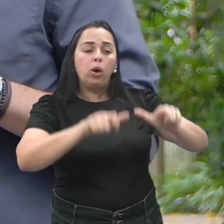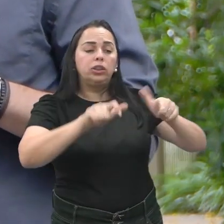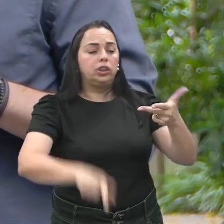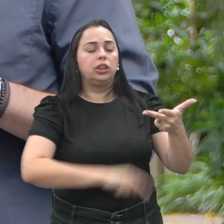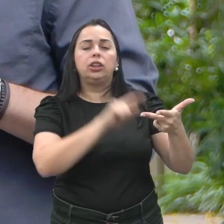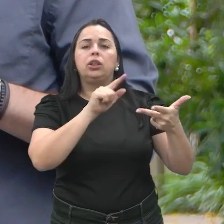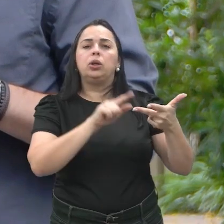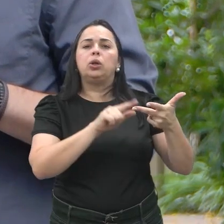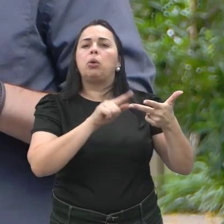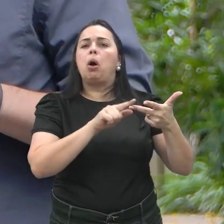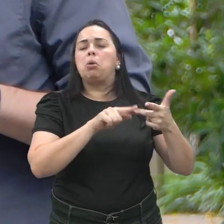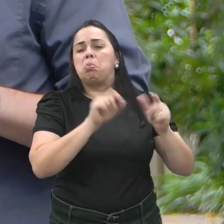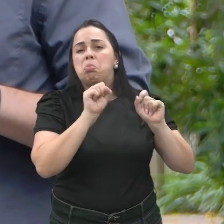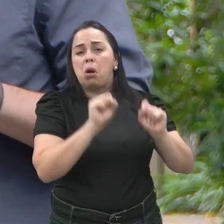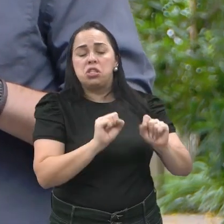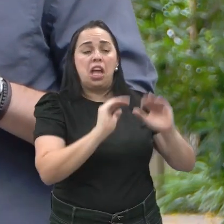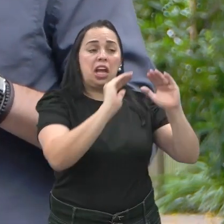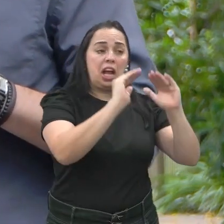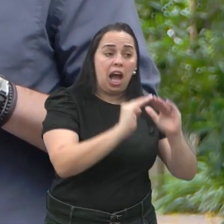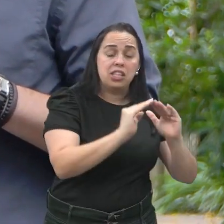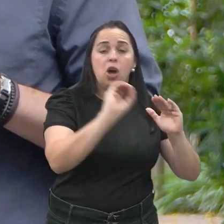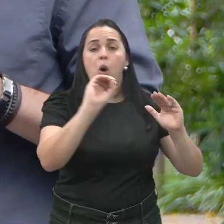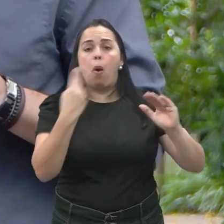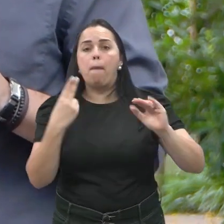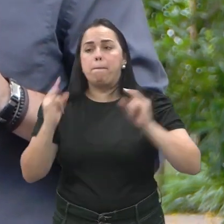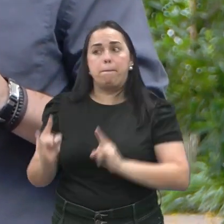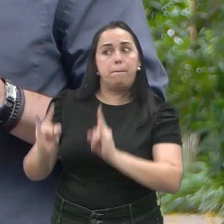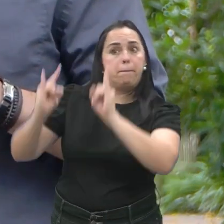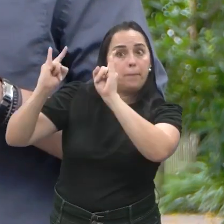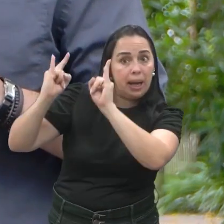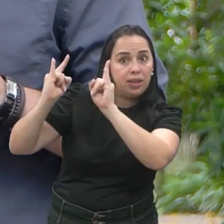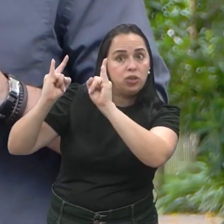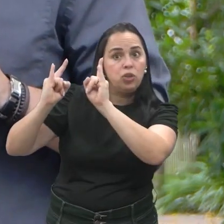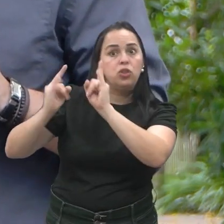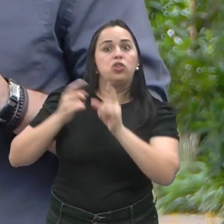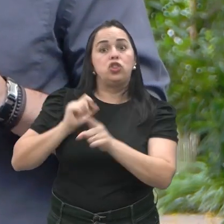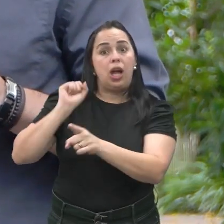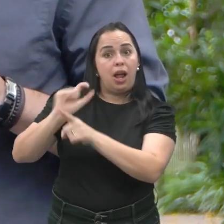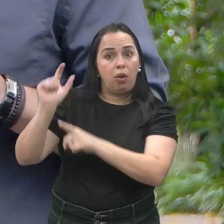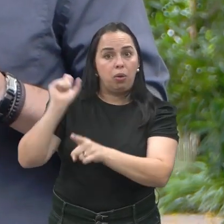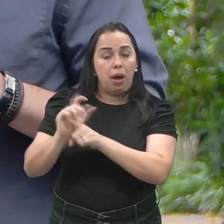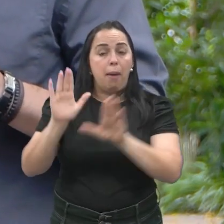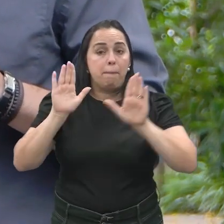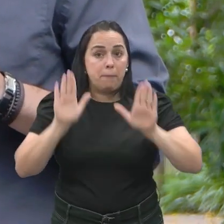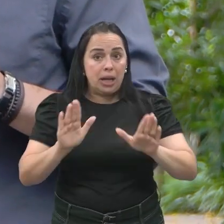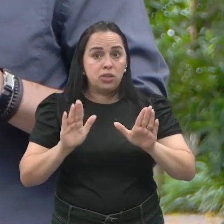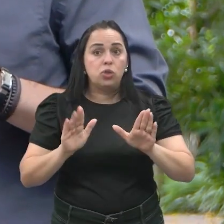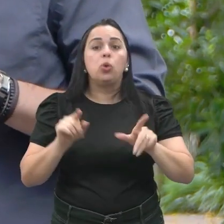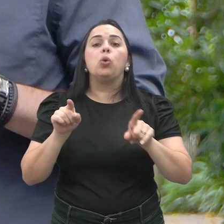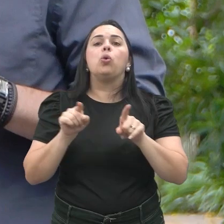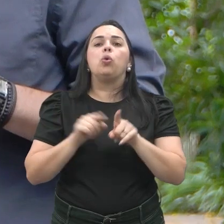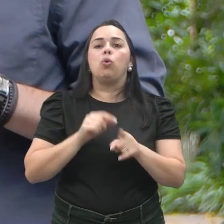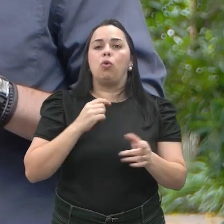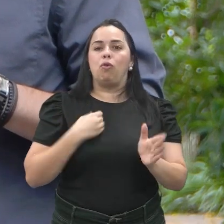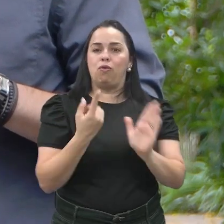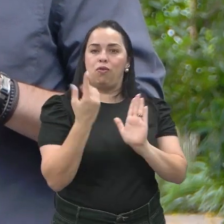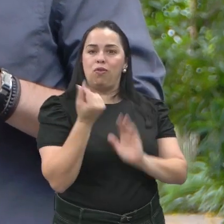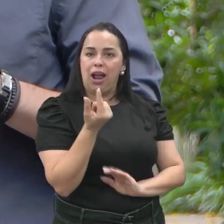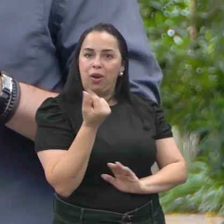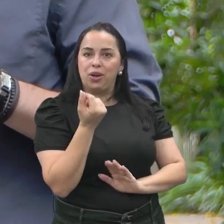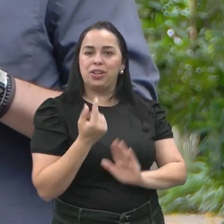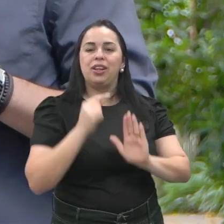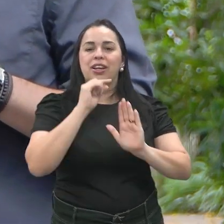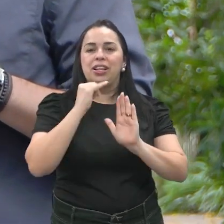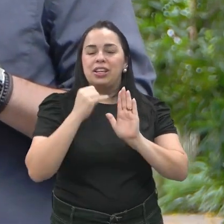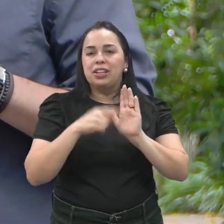no tipo de uso, que pode ser comercial ou residencial, por exemplo. Para esse ano, o valor do reajuste do IPTU